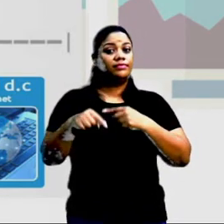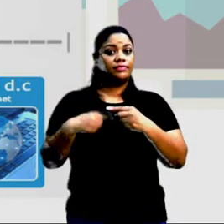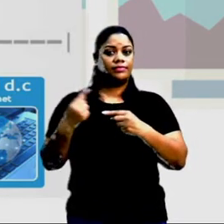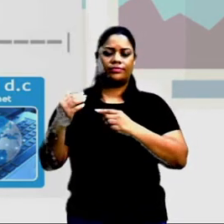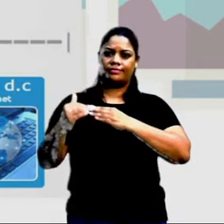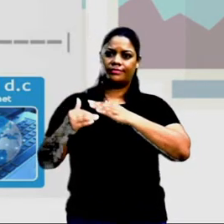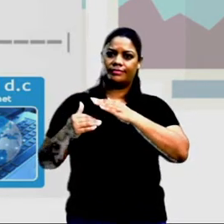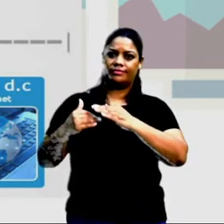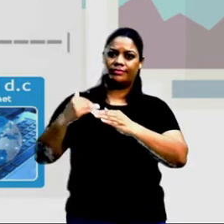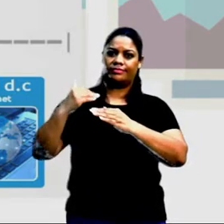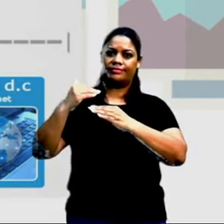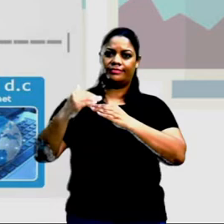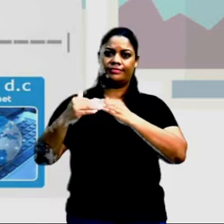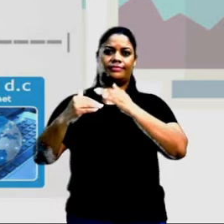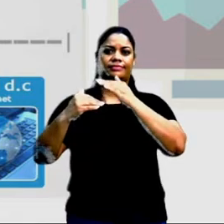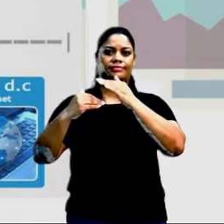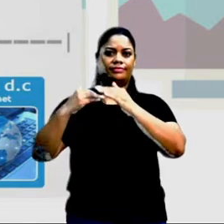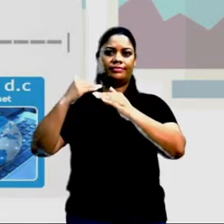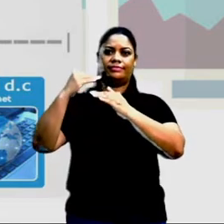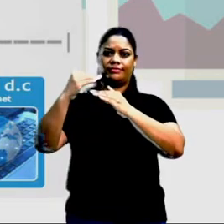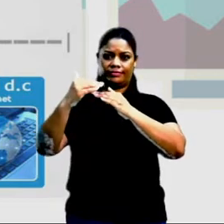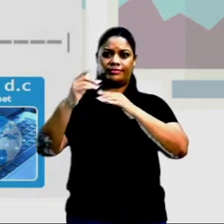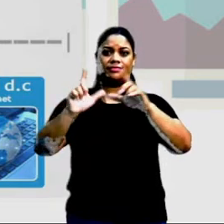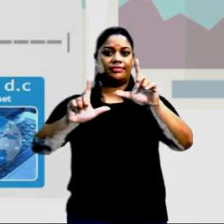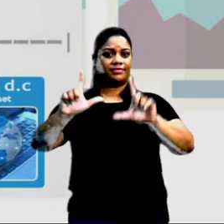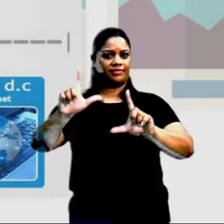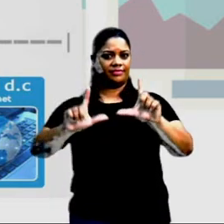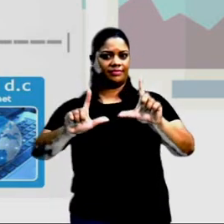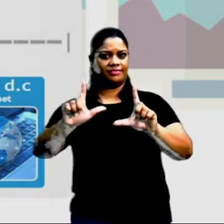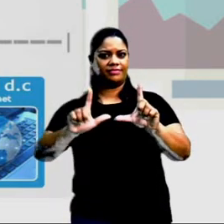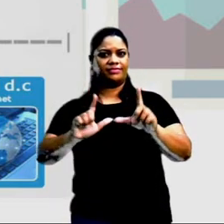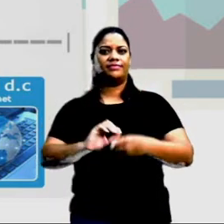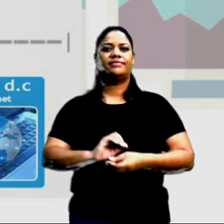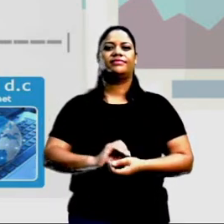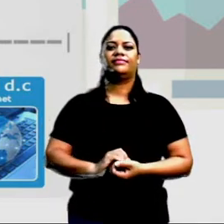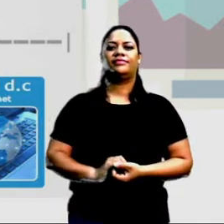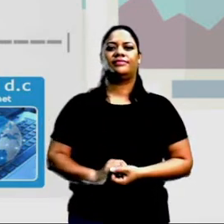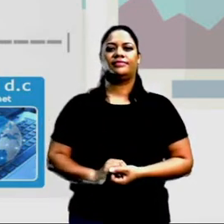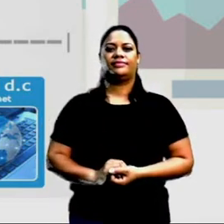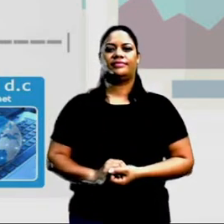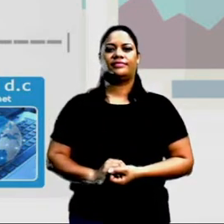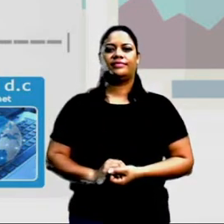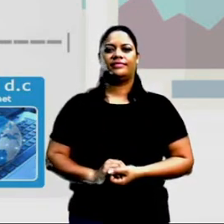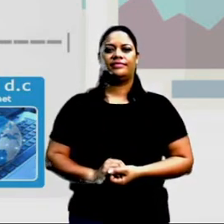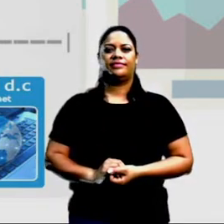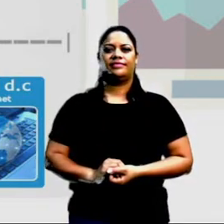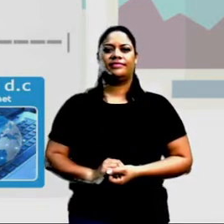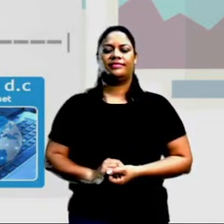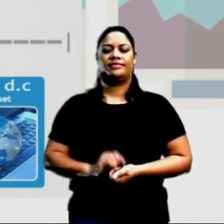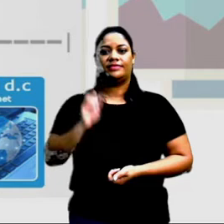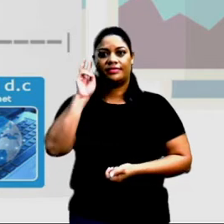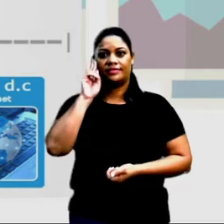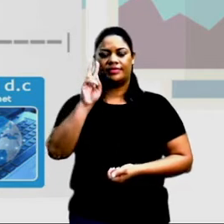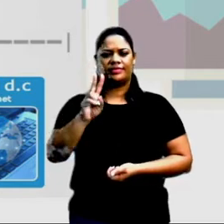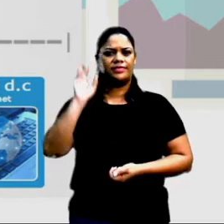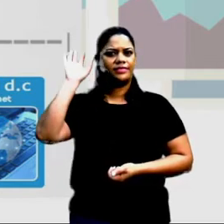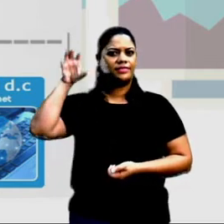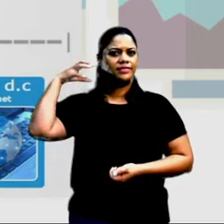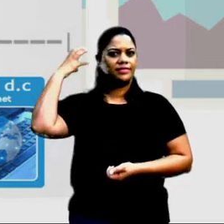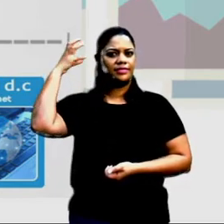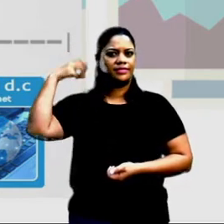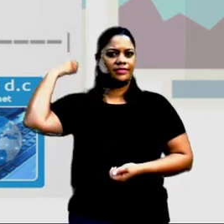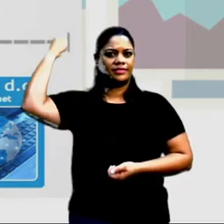evoluindo, como você está vendo aí na telinha da sua TV, né? E tá vendo aí, o rádio